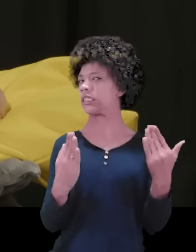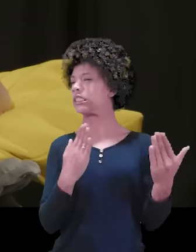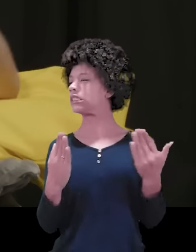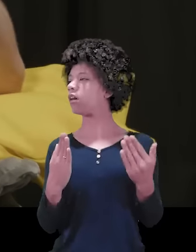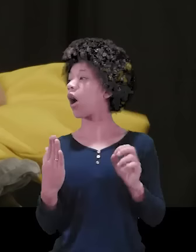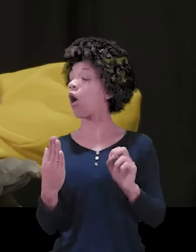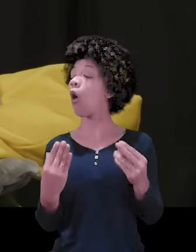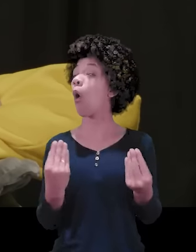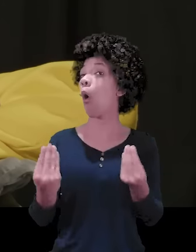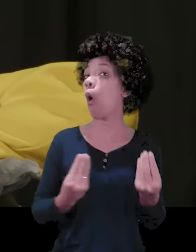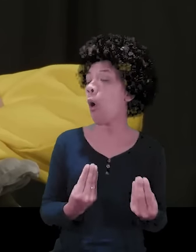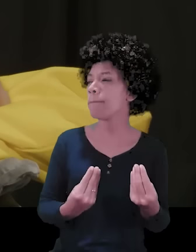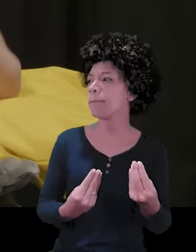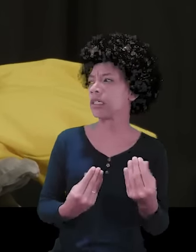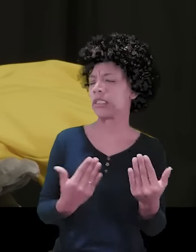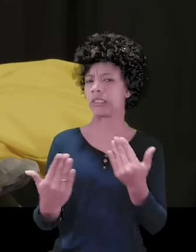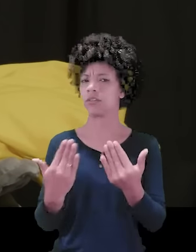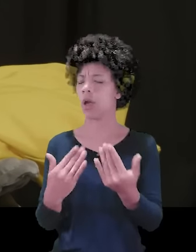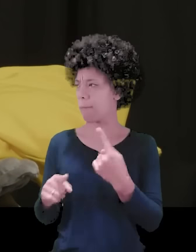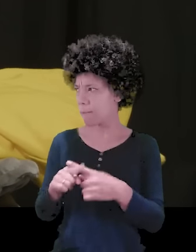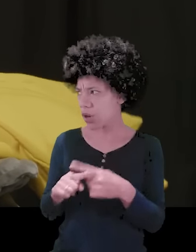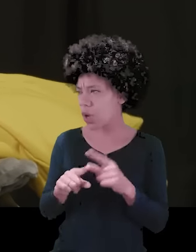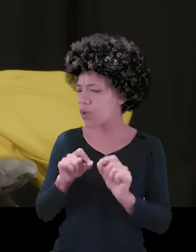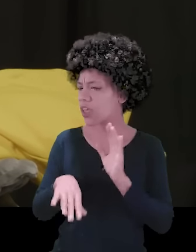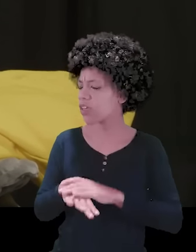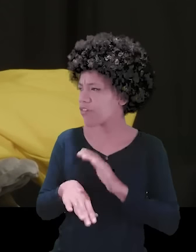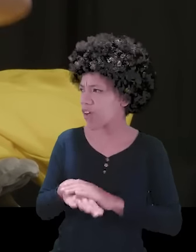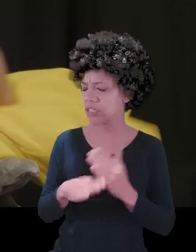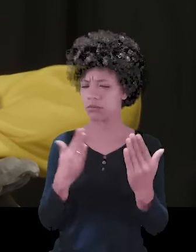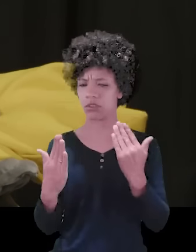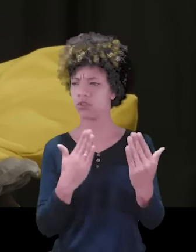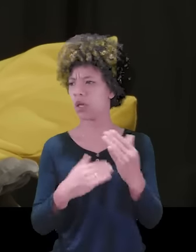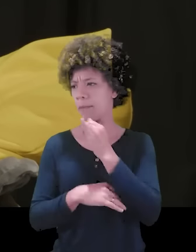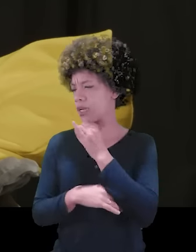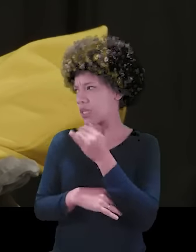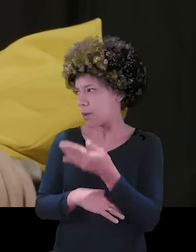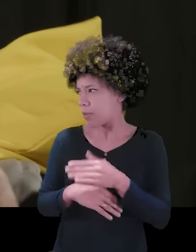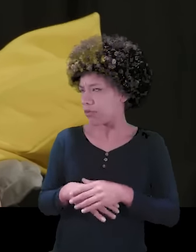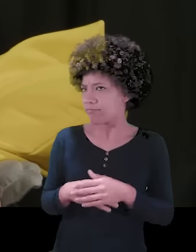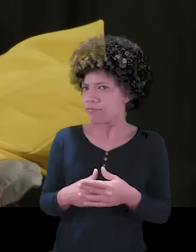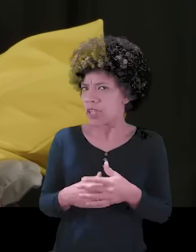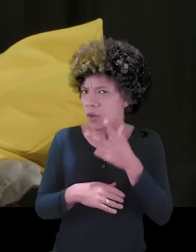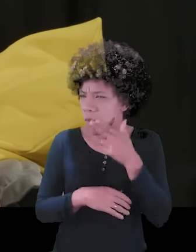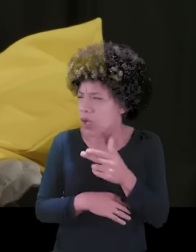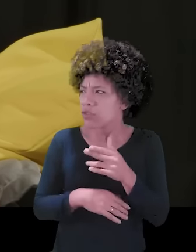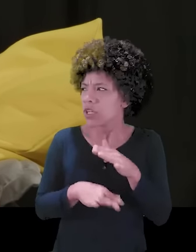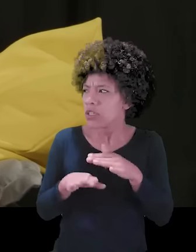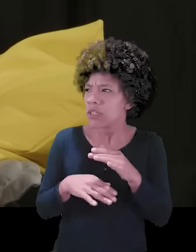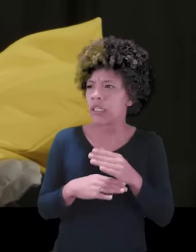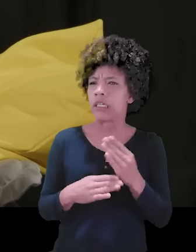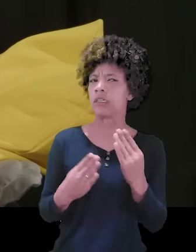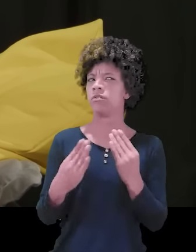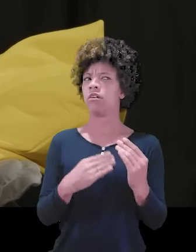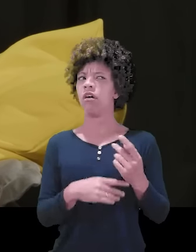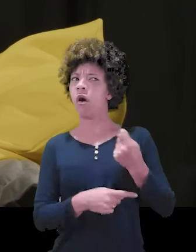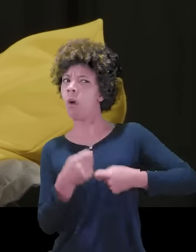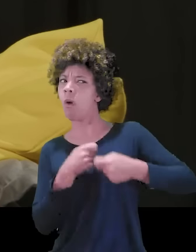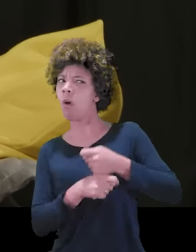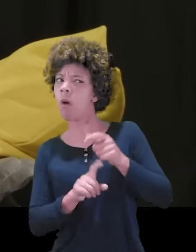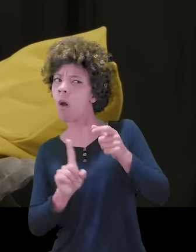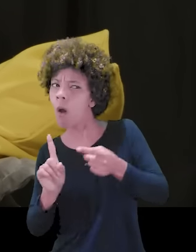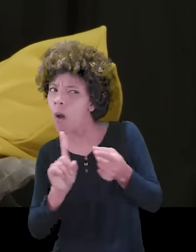desconfiada e como a pessoa se desconfia também o que o que que faz a pessoa geralmente confiança no tipo cara eu acho que ali naquele galpão rolando